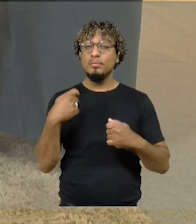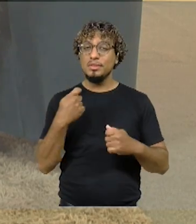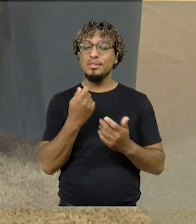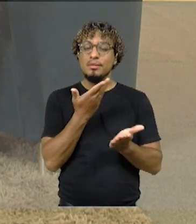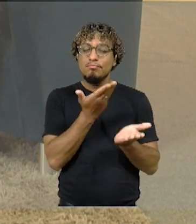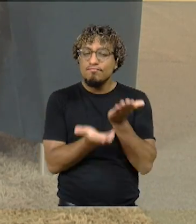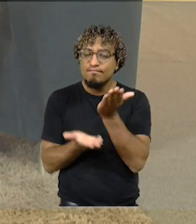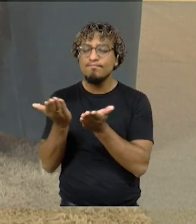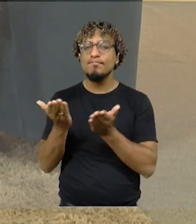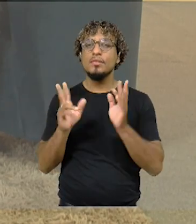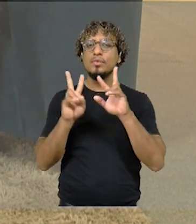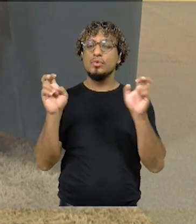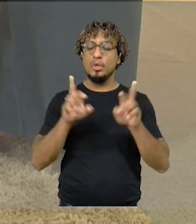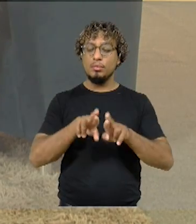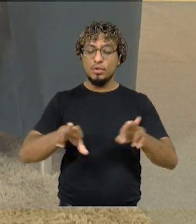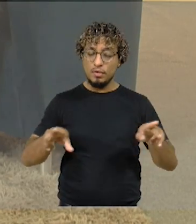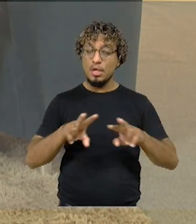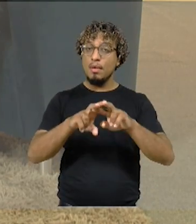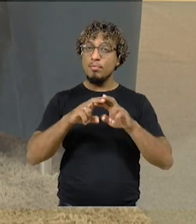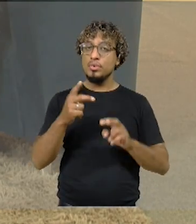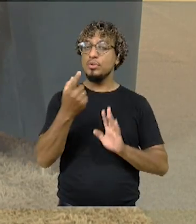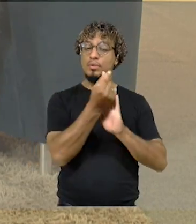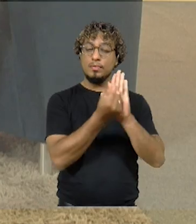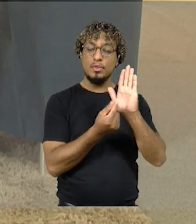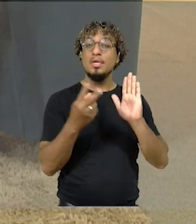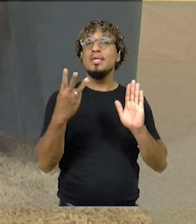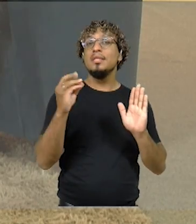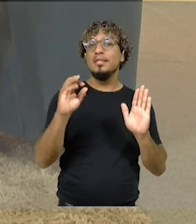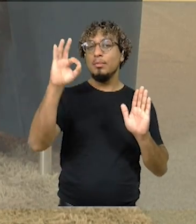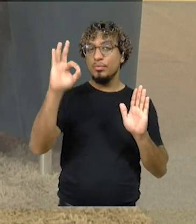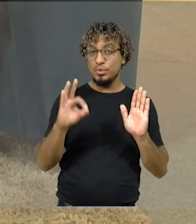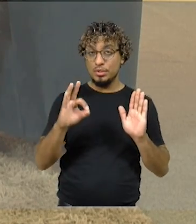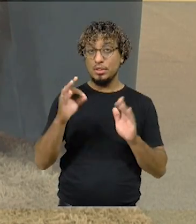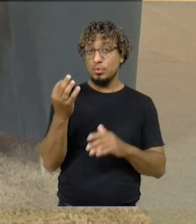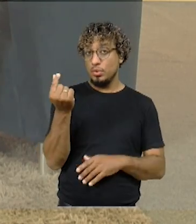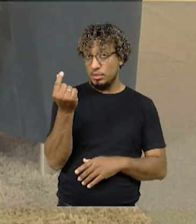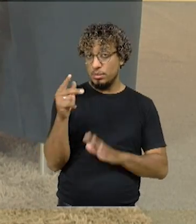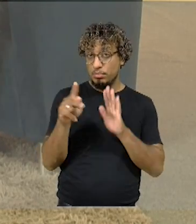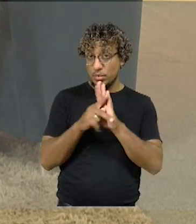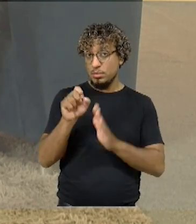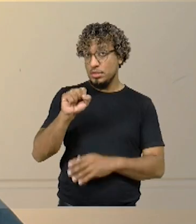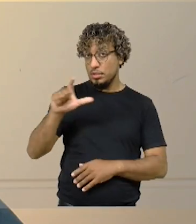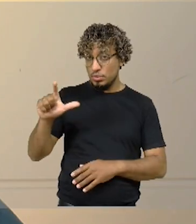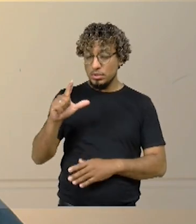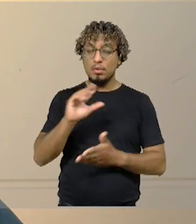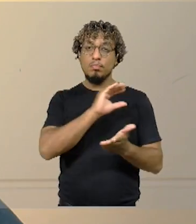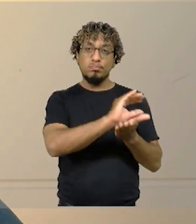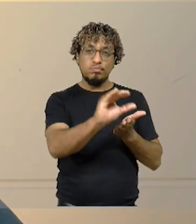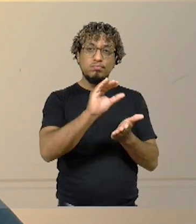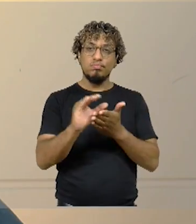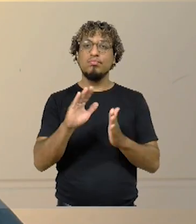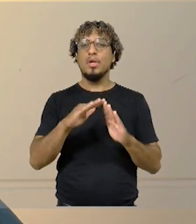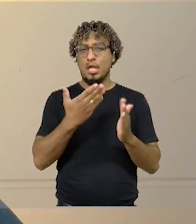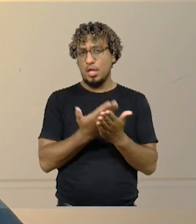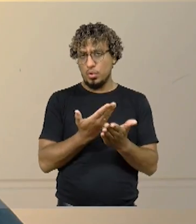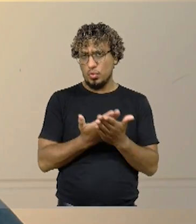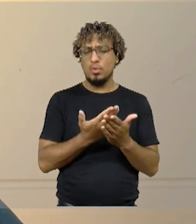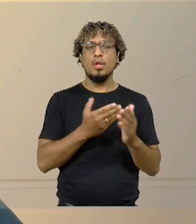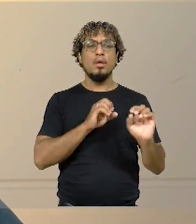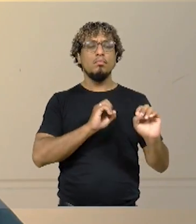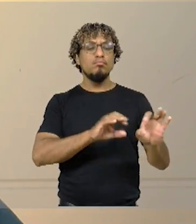crianças nas escolas? Isso a gente pensa também não só na infraestrutura, na acessibilidade, mas também no currículo